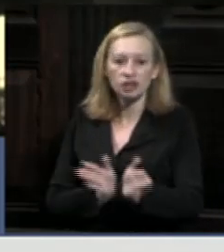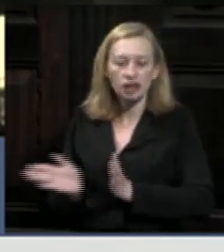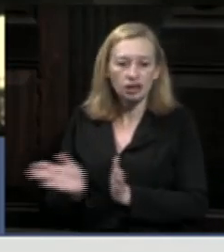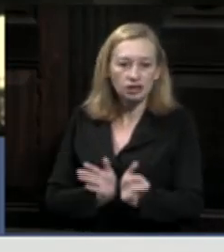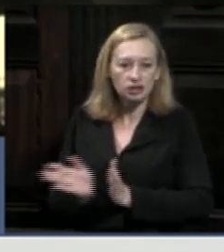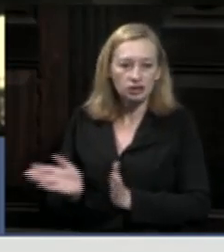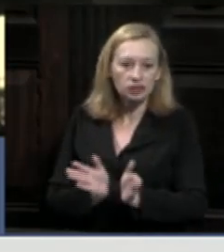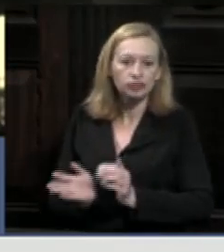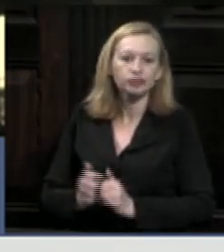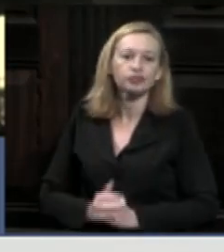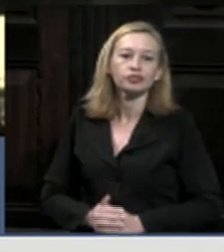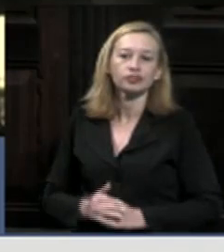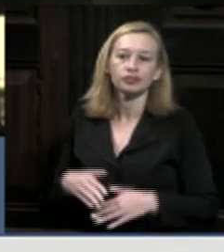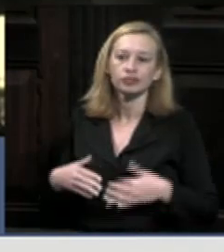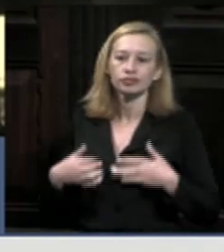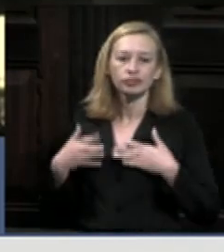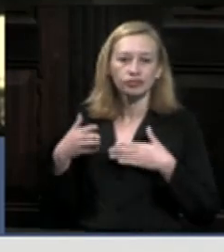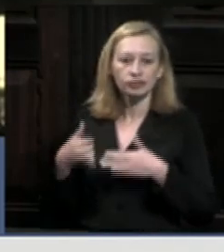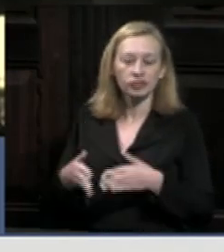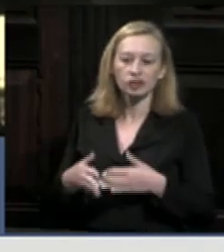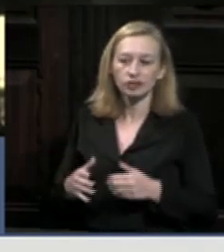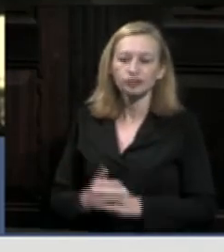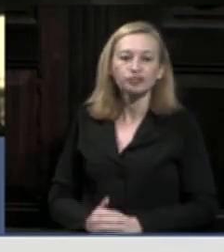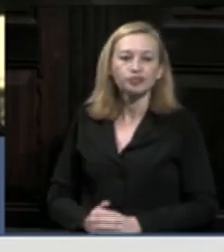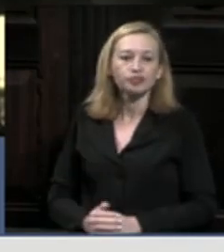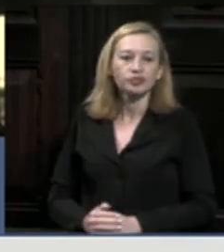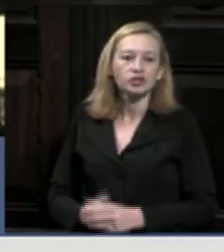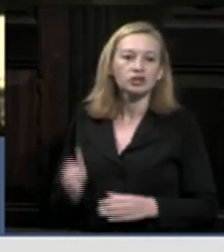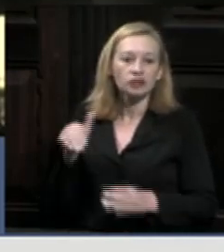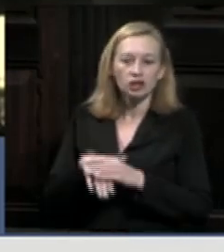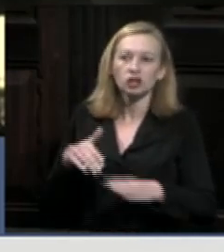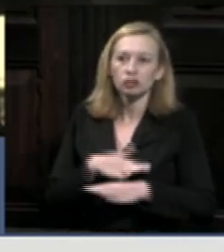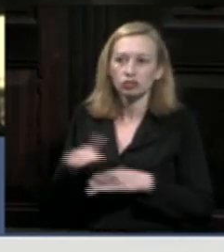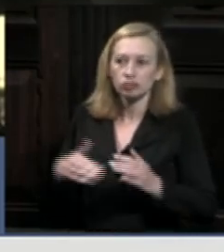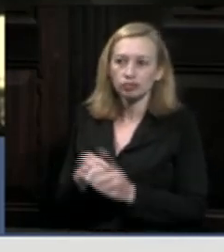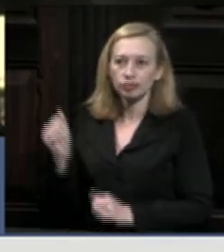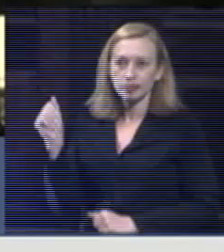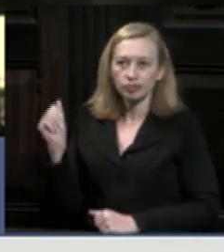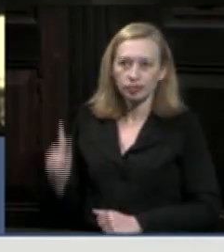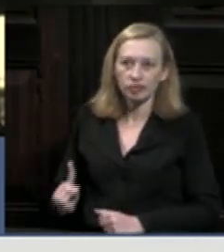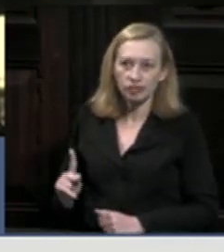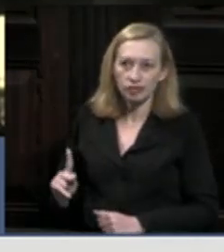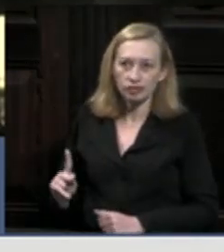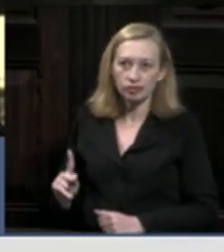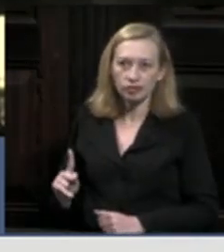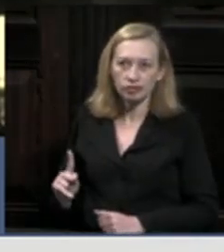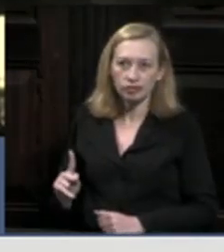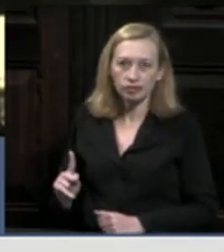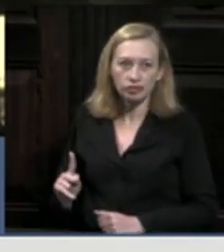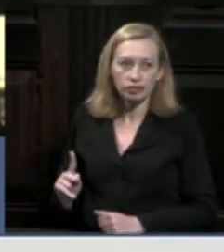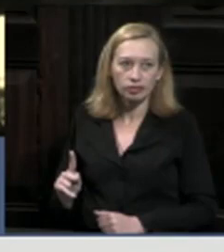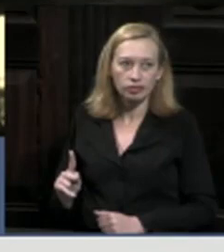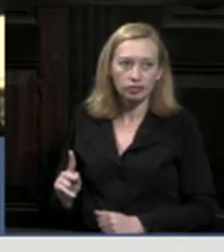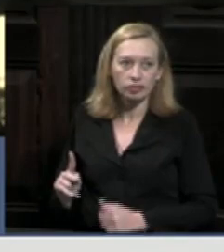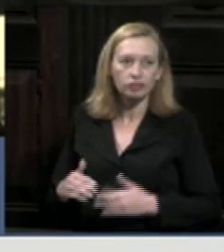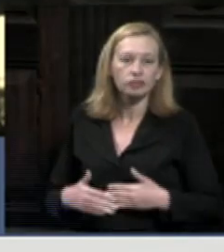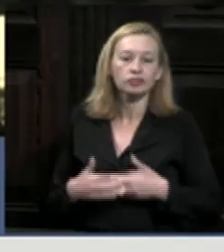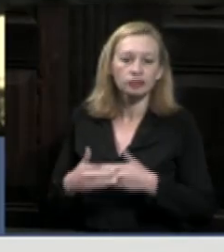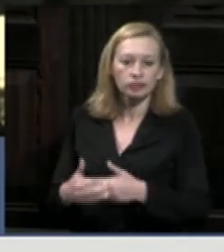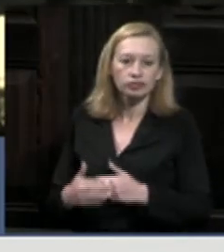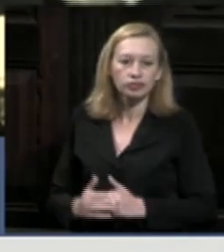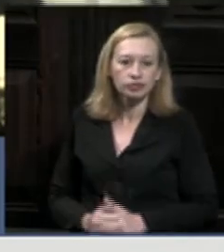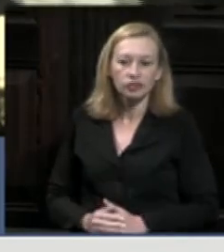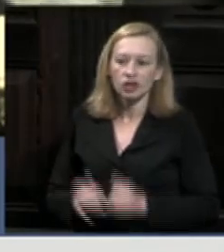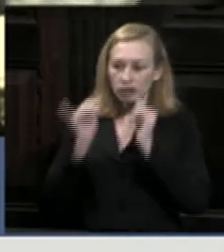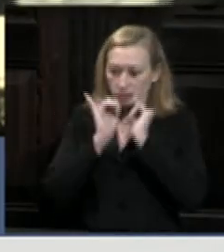internacionais de acesso em votação seu de que a própria comissão aprovado vai autógrafo